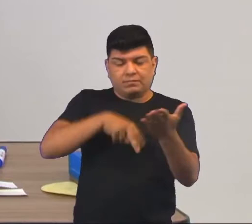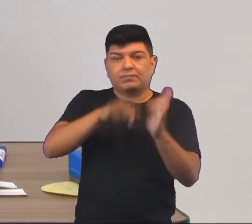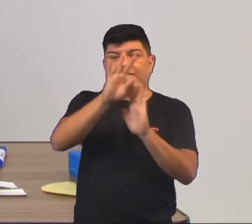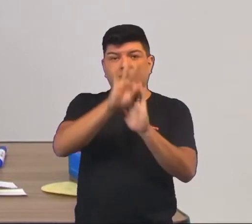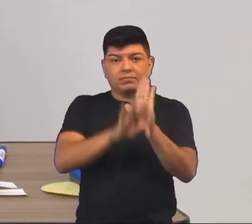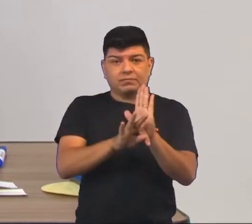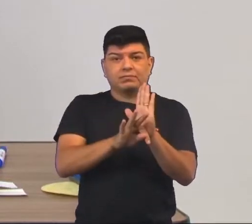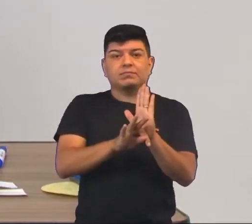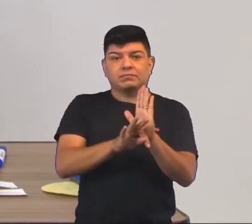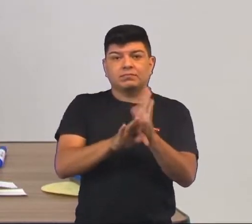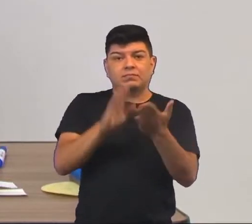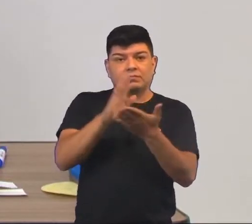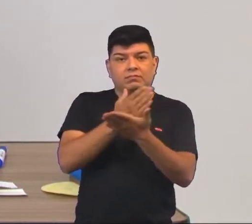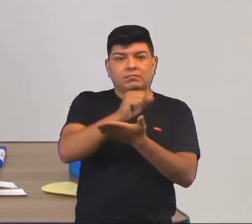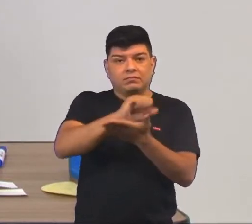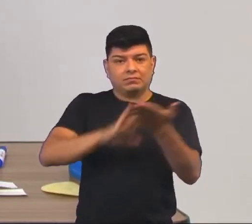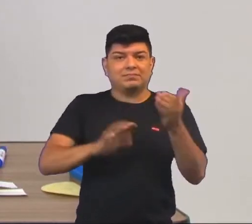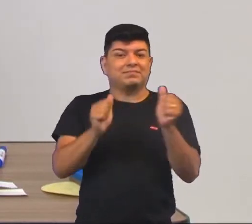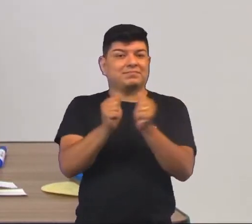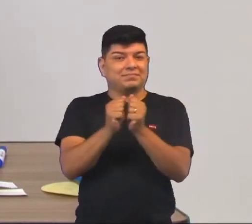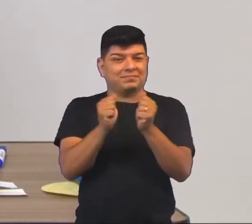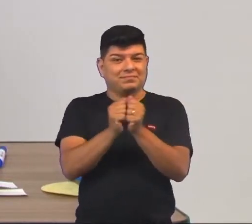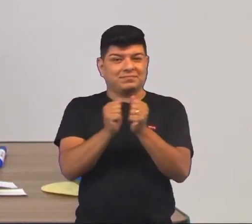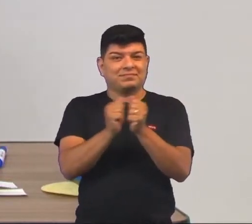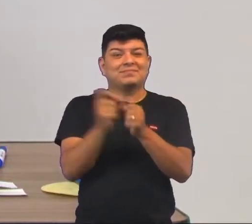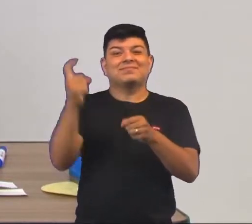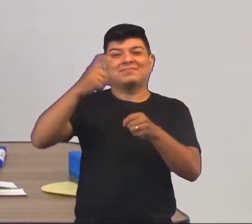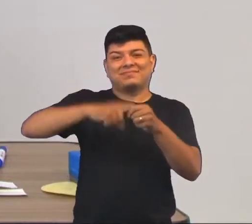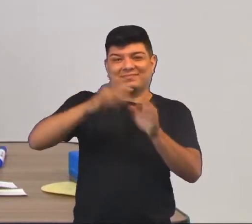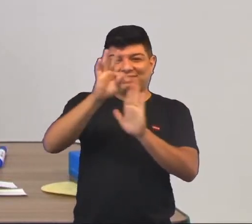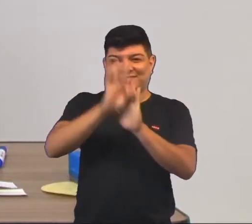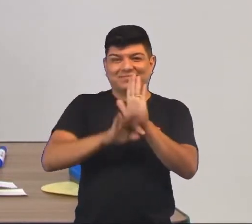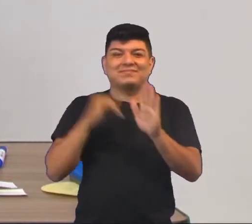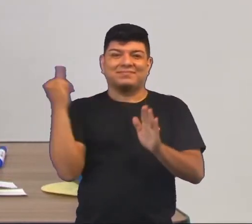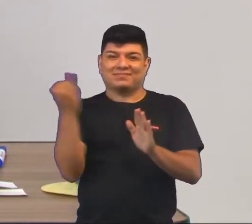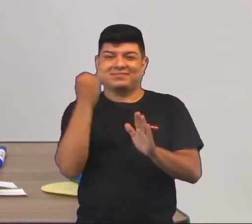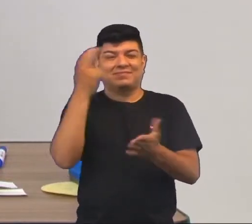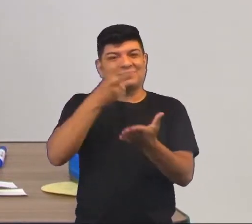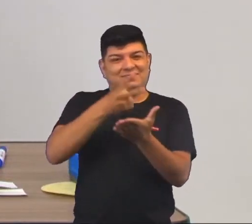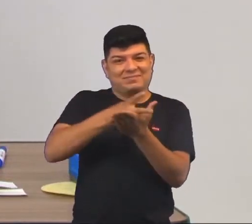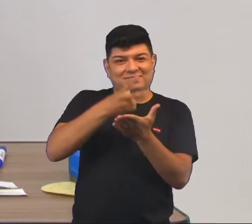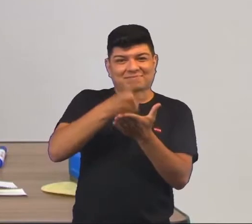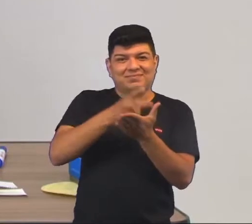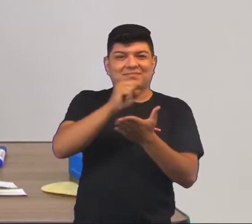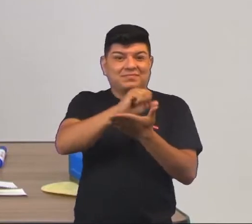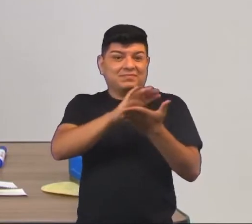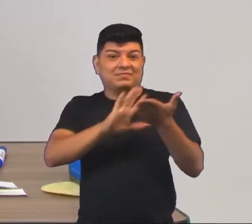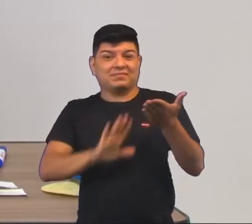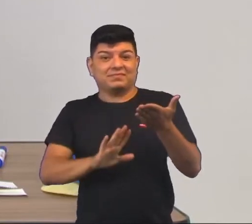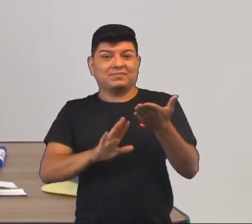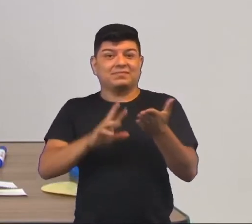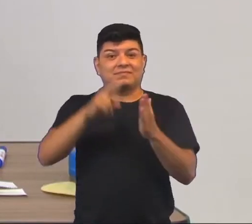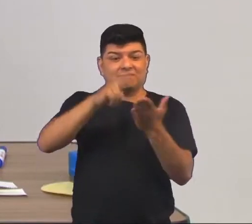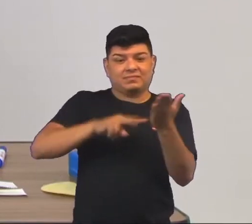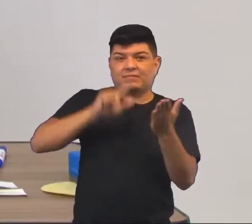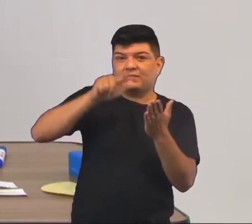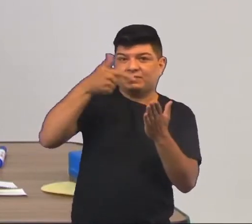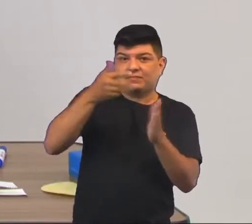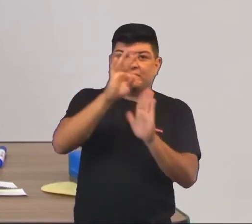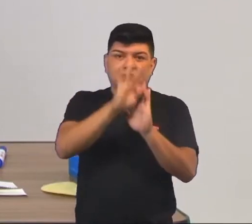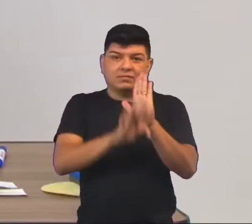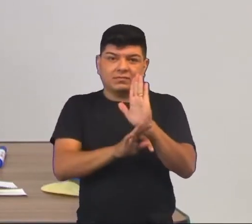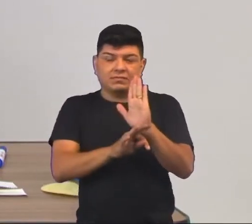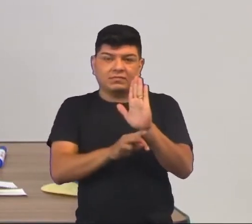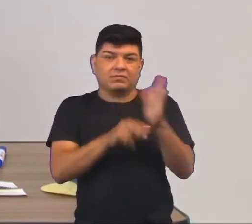texto. Vamos fazer algumas atividades juntos e a gente volta para o texto, que é bem importante. Sempre a gente está na atividade, a gente fazer outra leitura no texto.